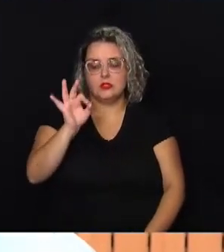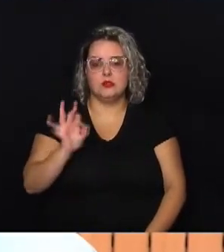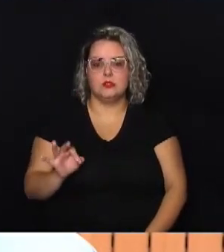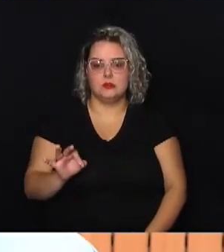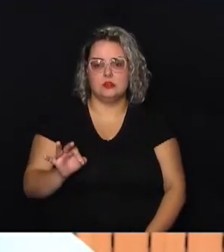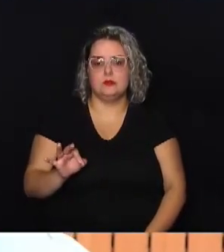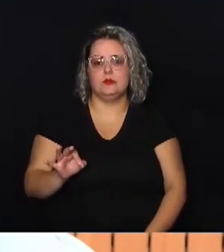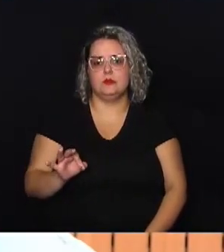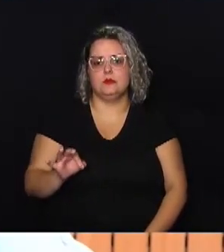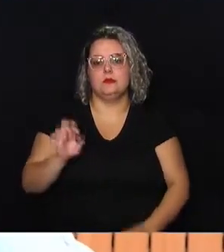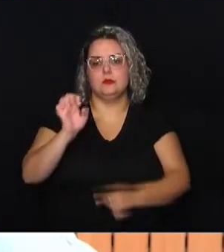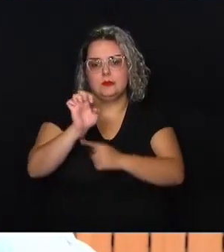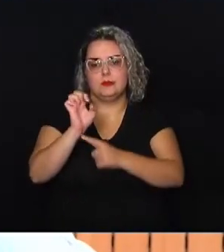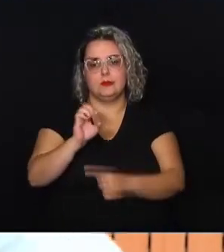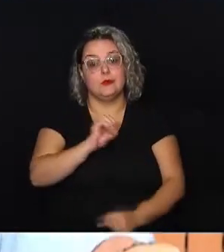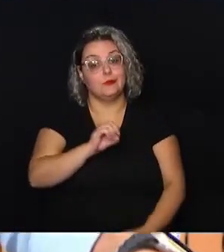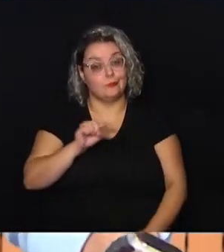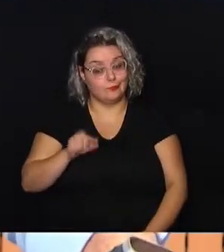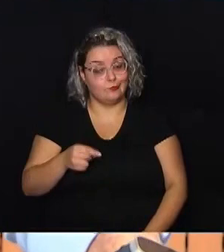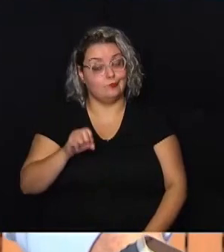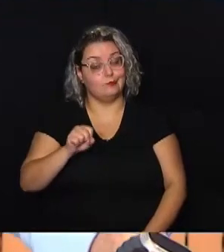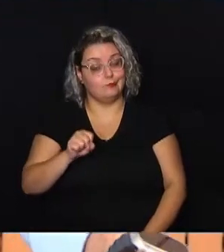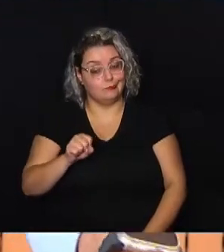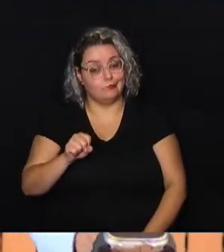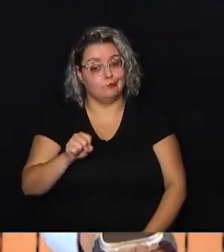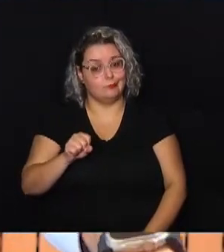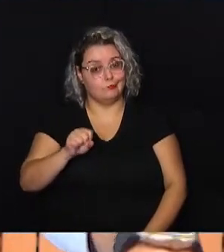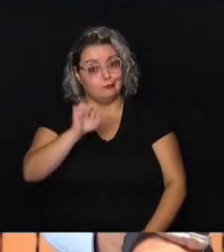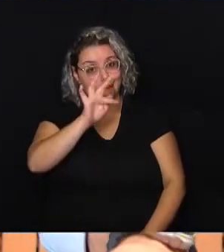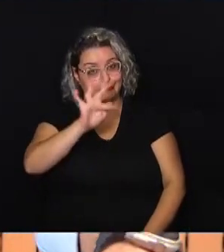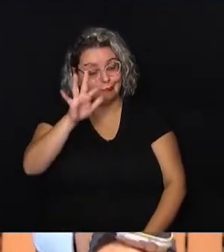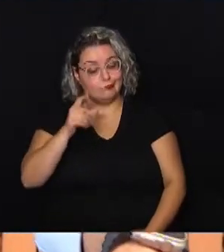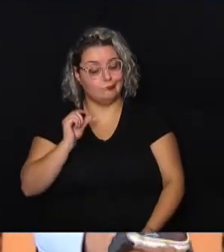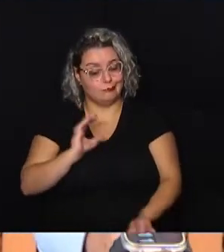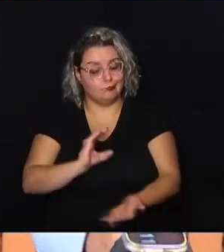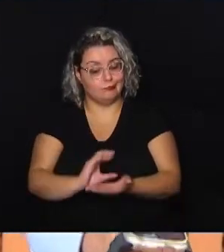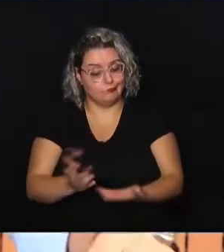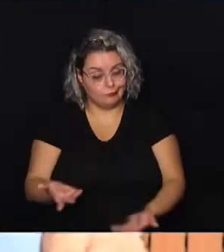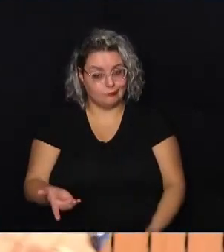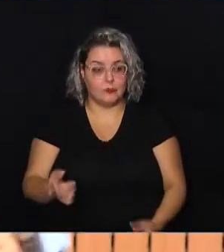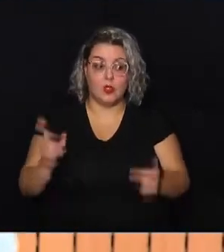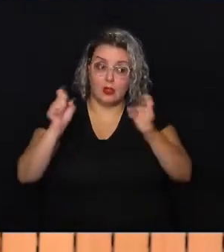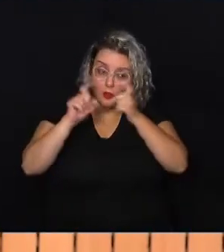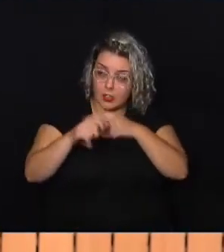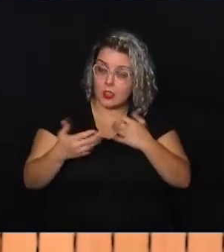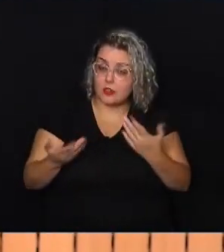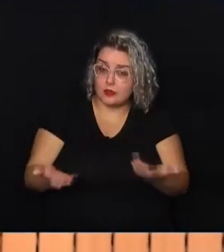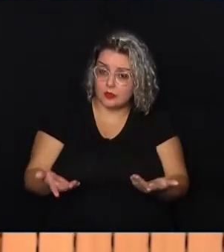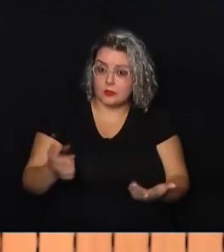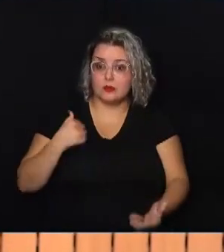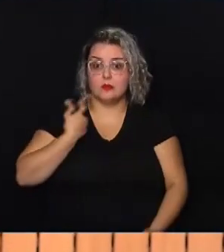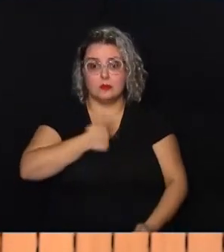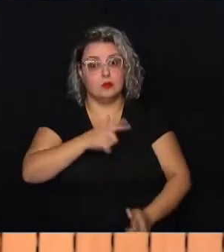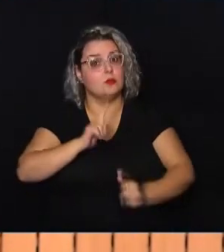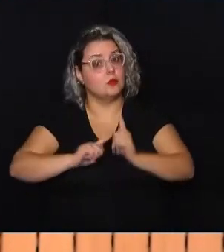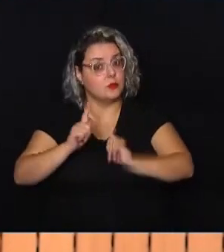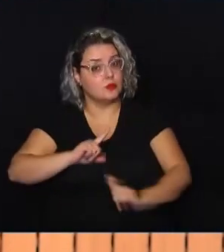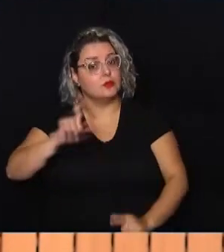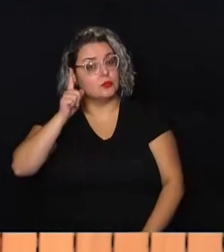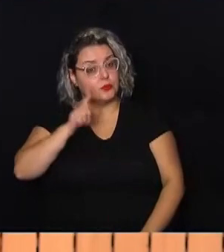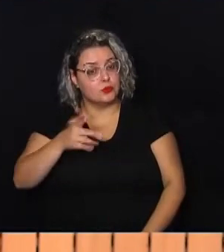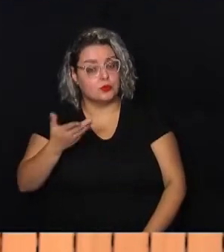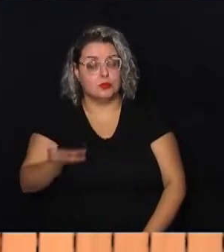0,8% por conta da União. Então, é muito complicado, né, que os nossos gestores eles